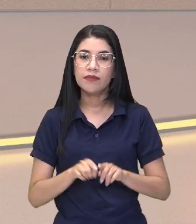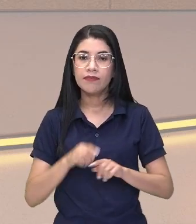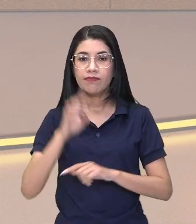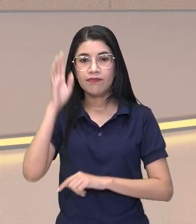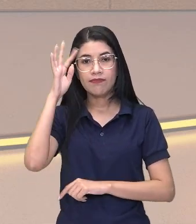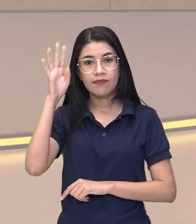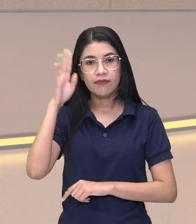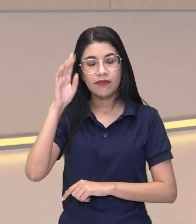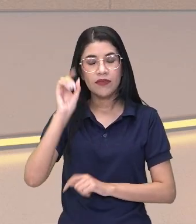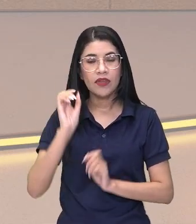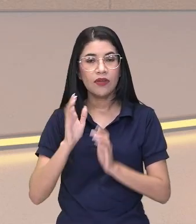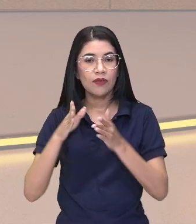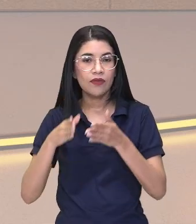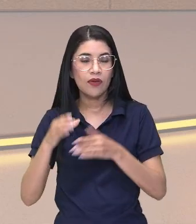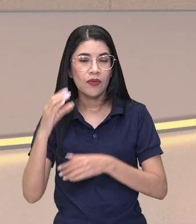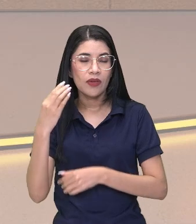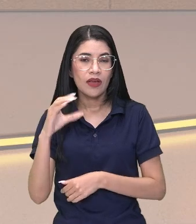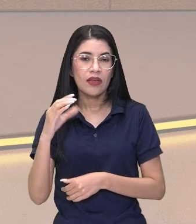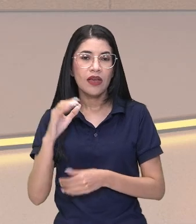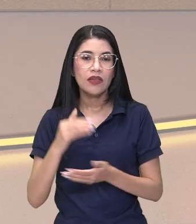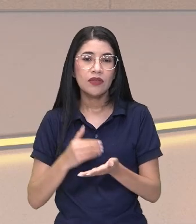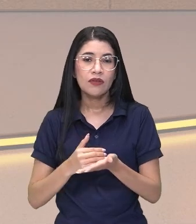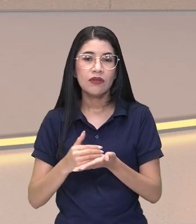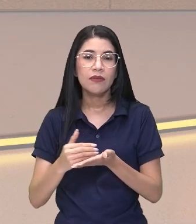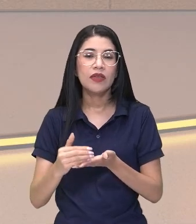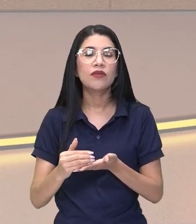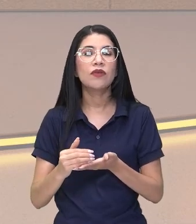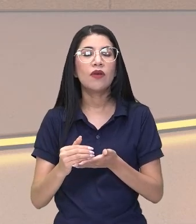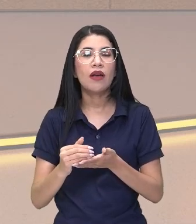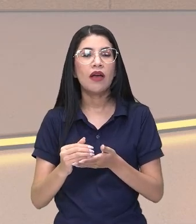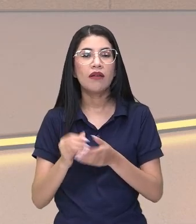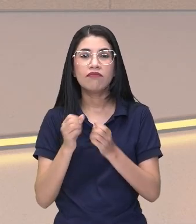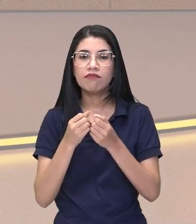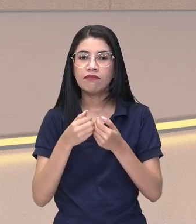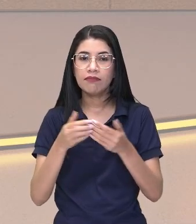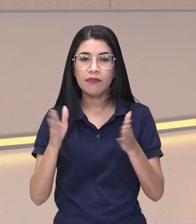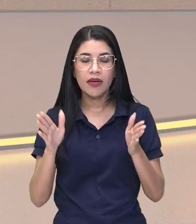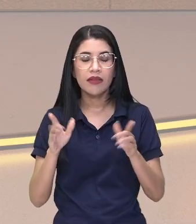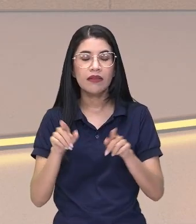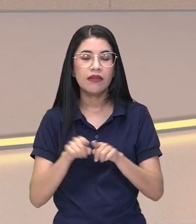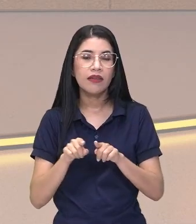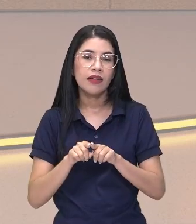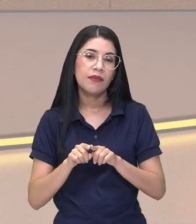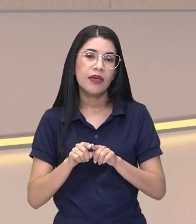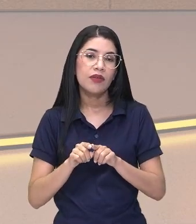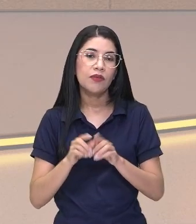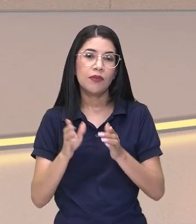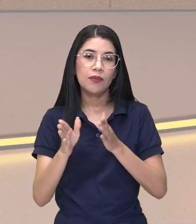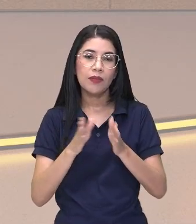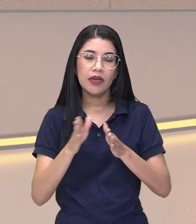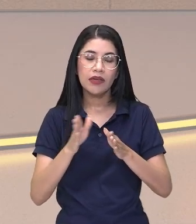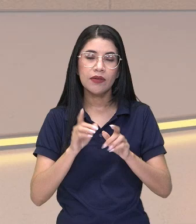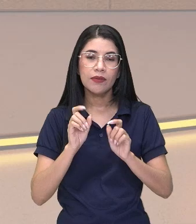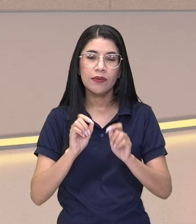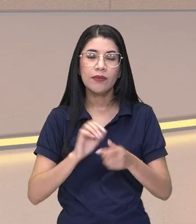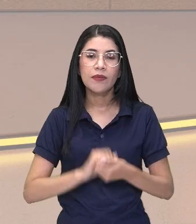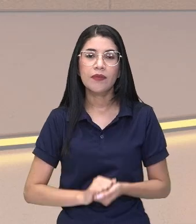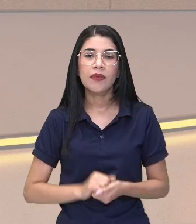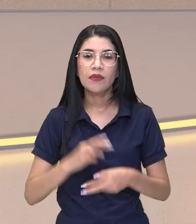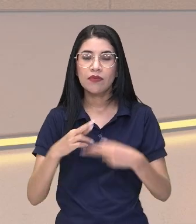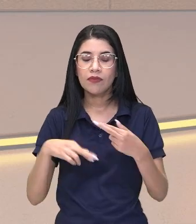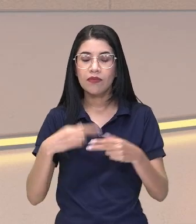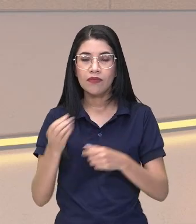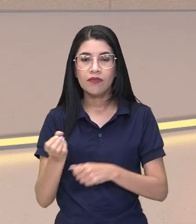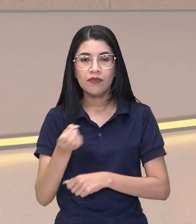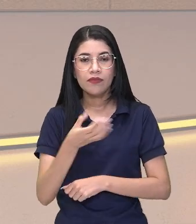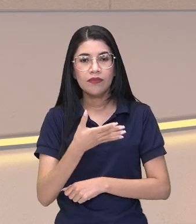nas ciências que vão começar a despontar a partir, então, né, desse período chamado, então, de